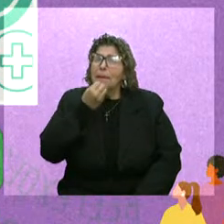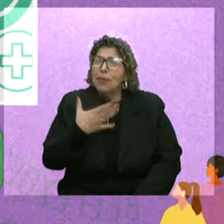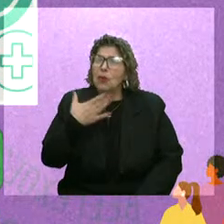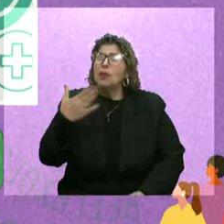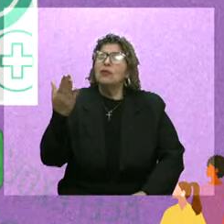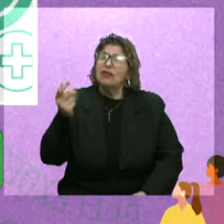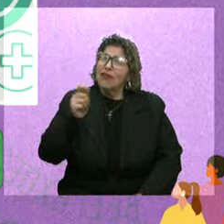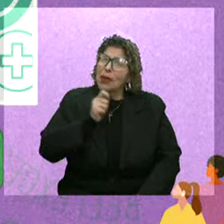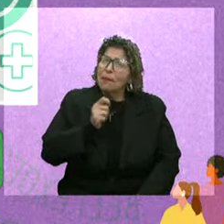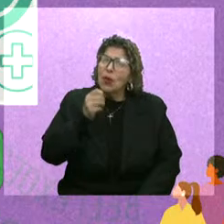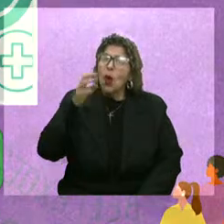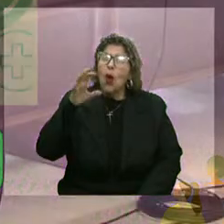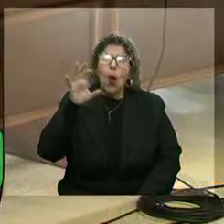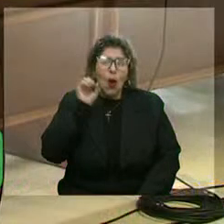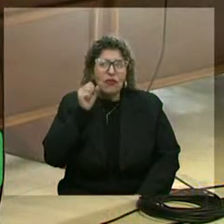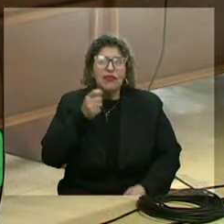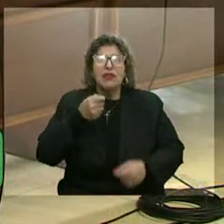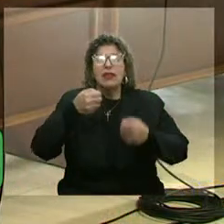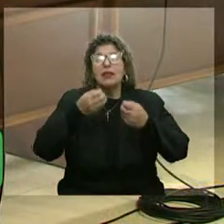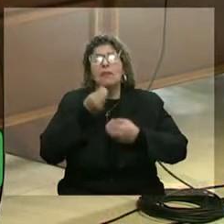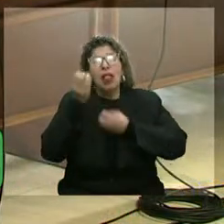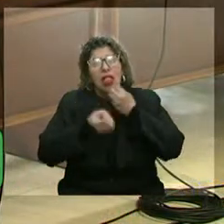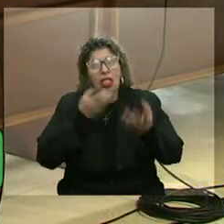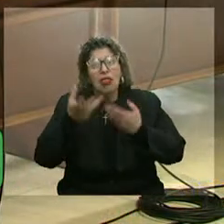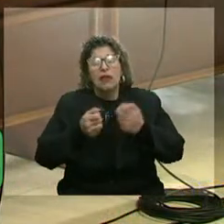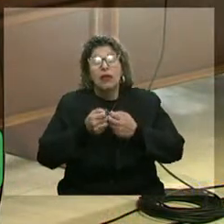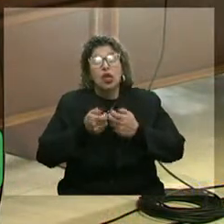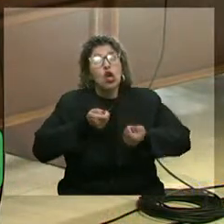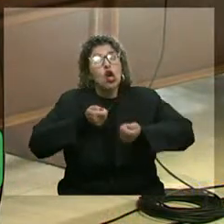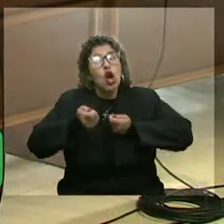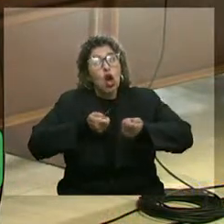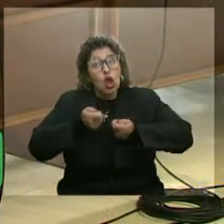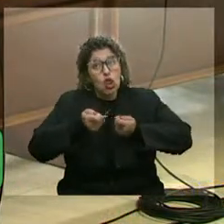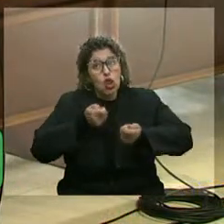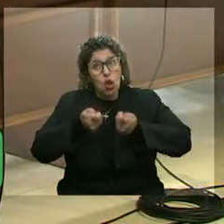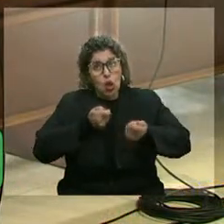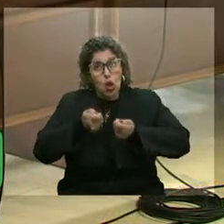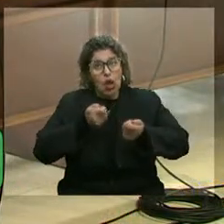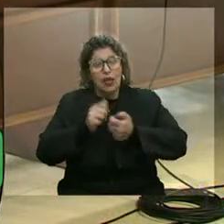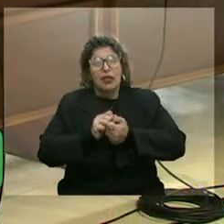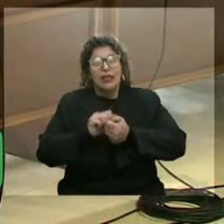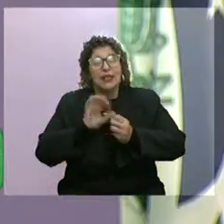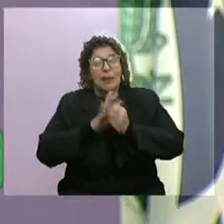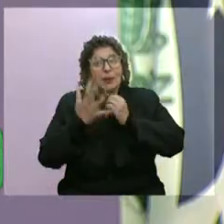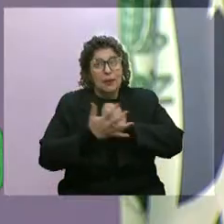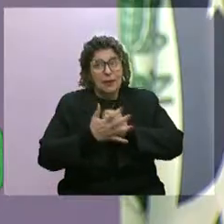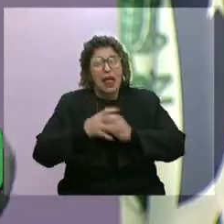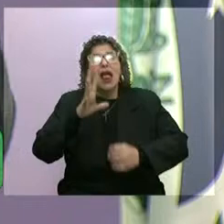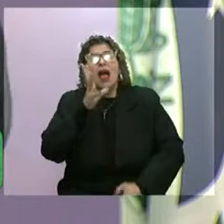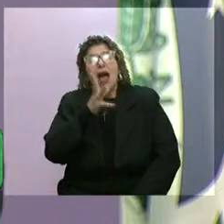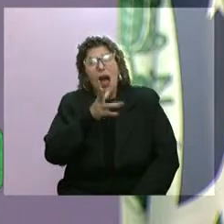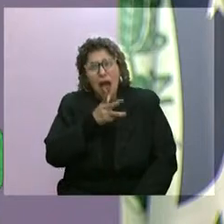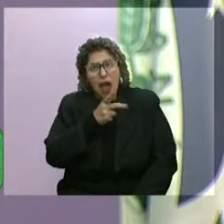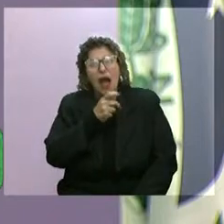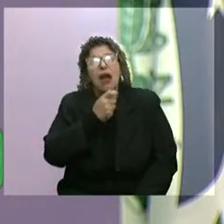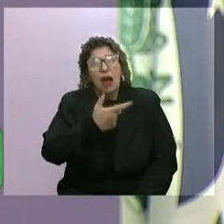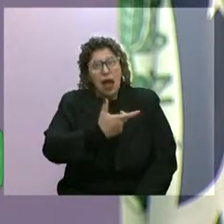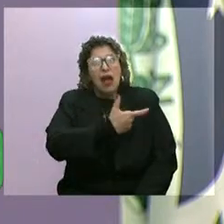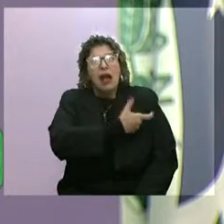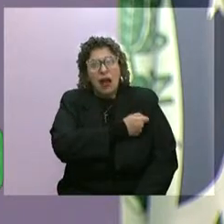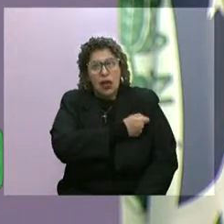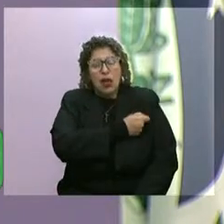ouvir. Depois, o controle da pandemia, a demora na vacinação, como uma das críticas